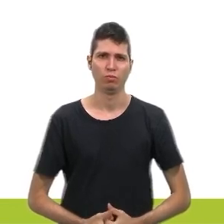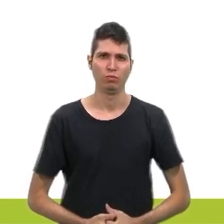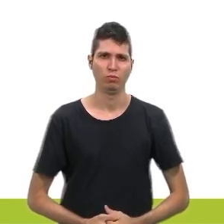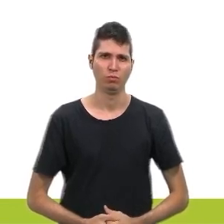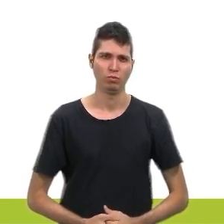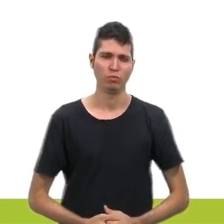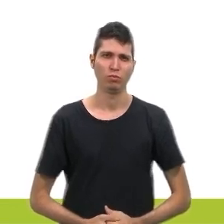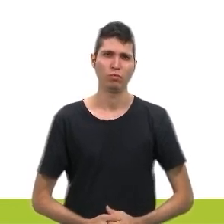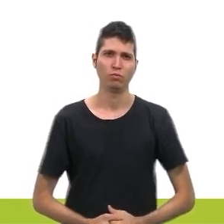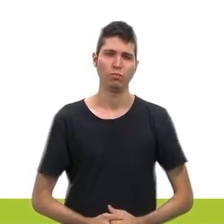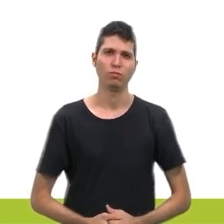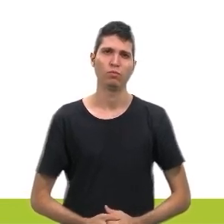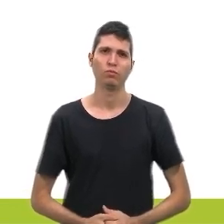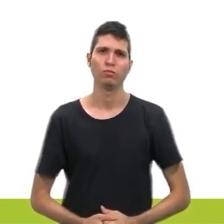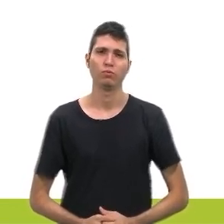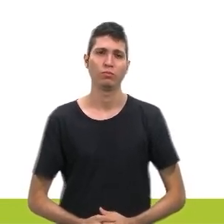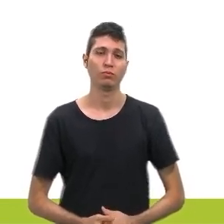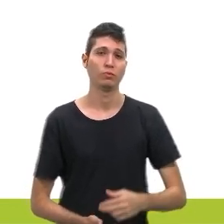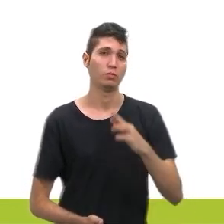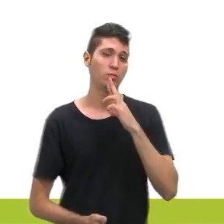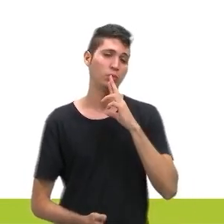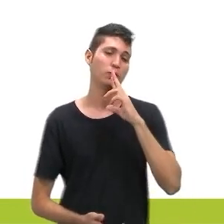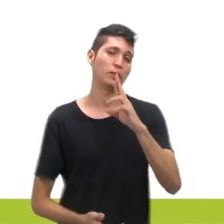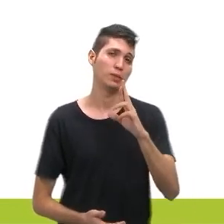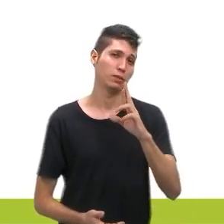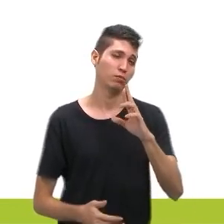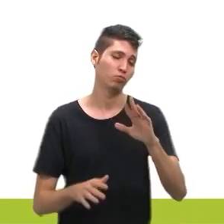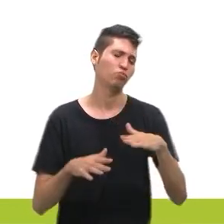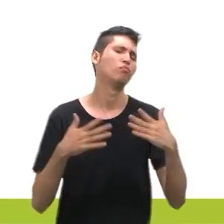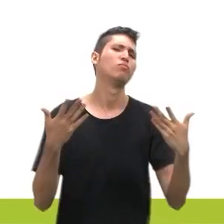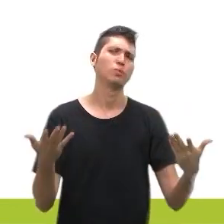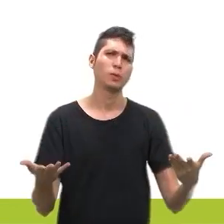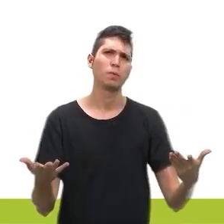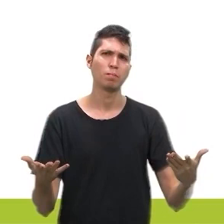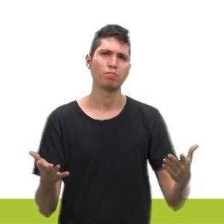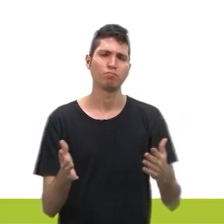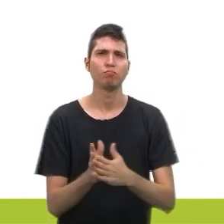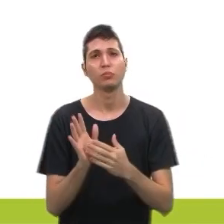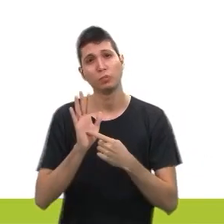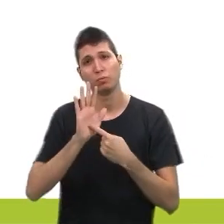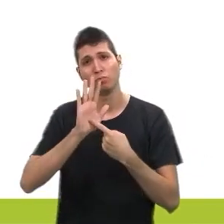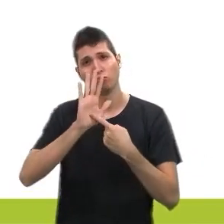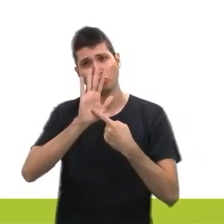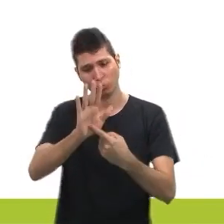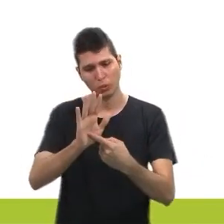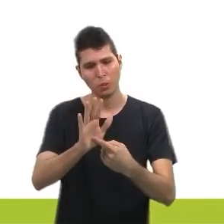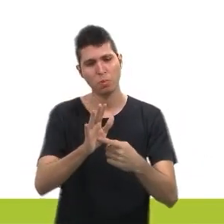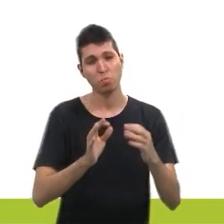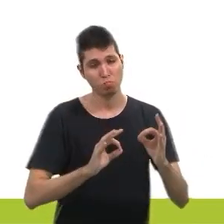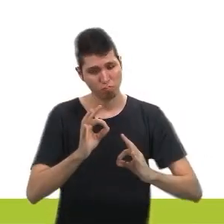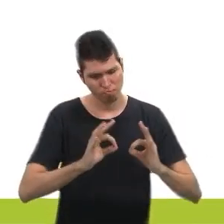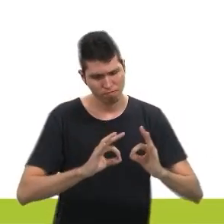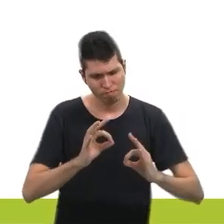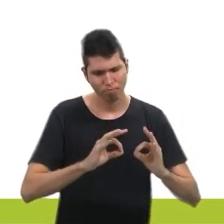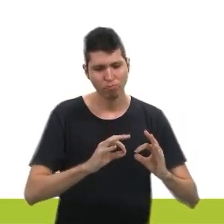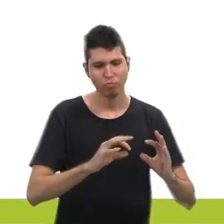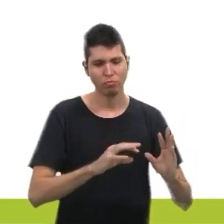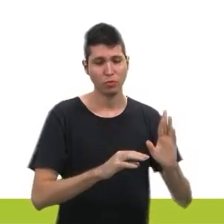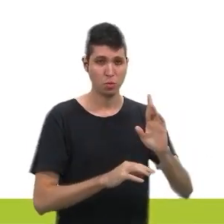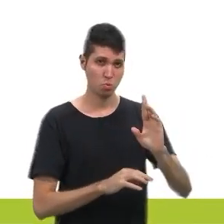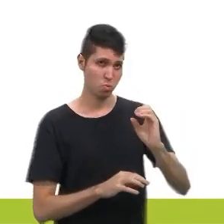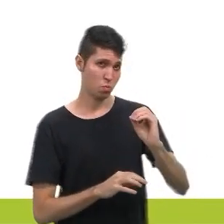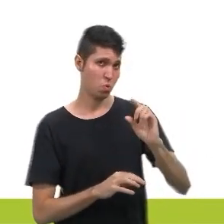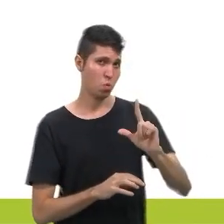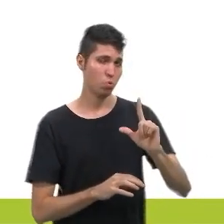Ó, a solução aqui desse problema, ele já é apresentado, né? Se a gente, aqui já foi ordenado, já foi organizado em rol, tá